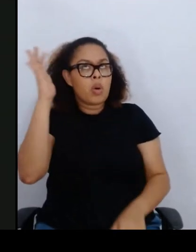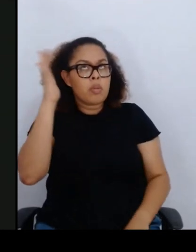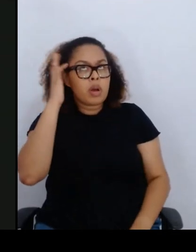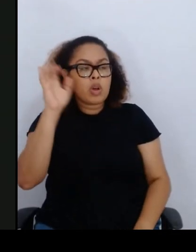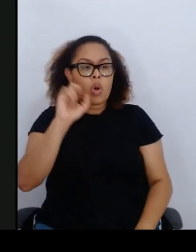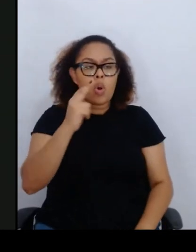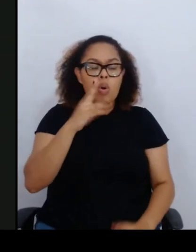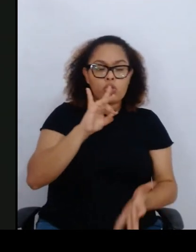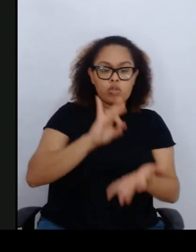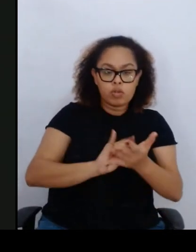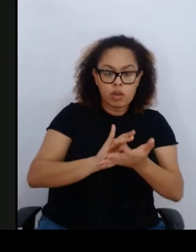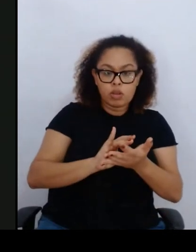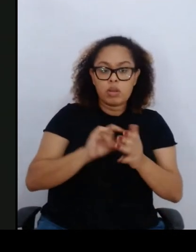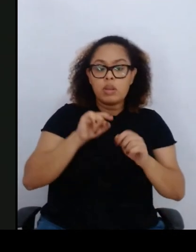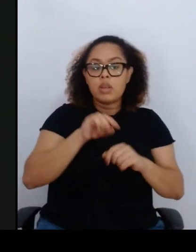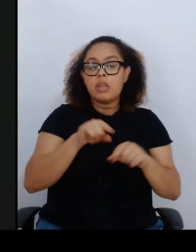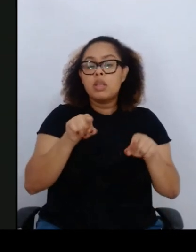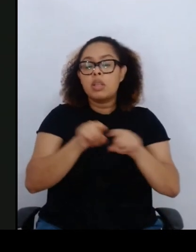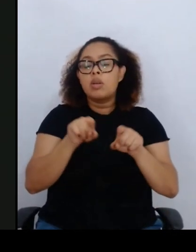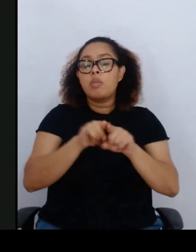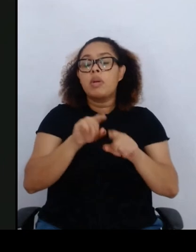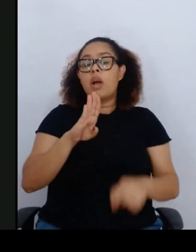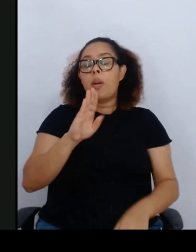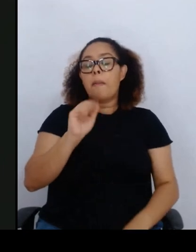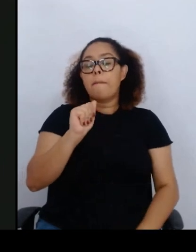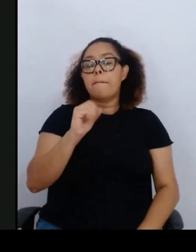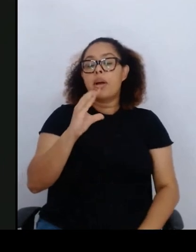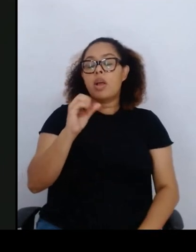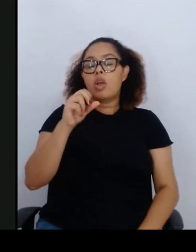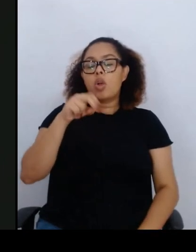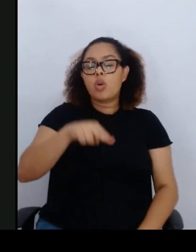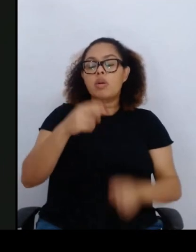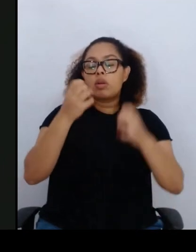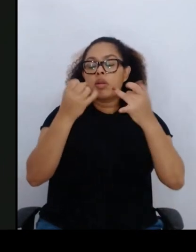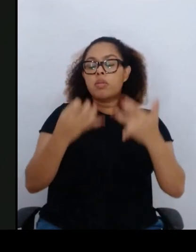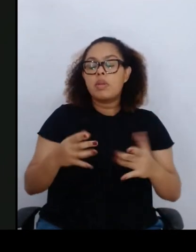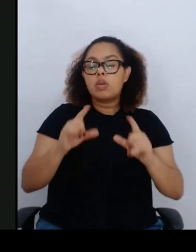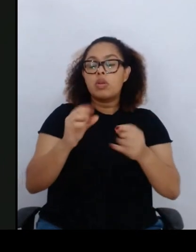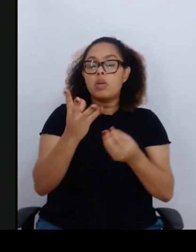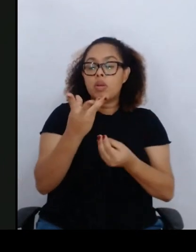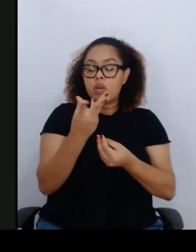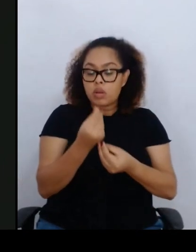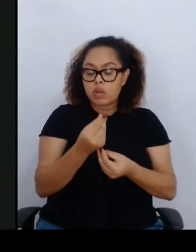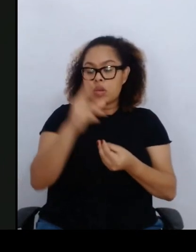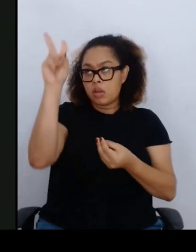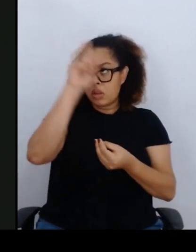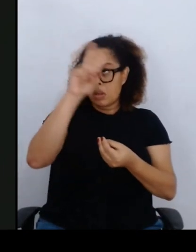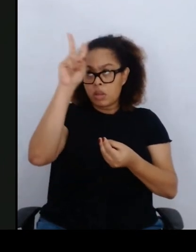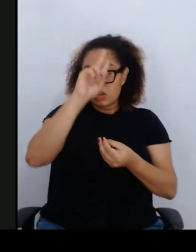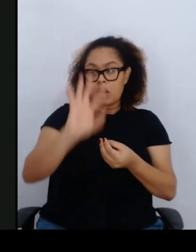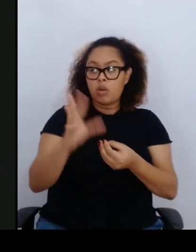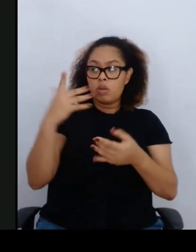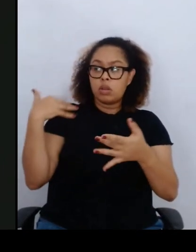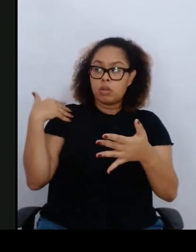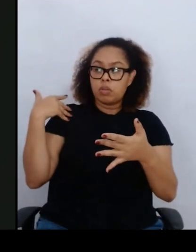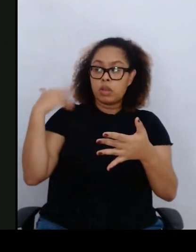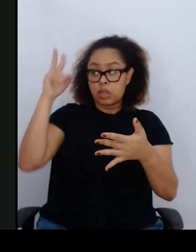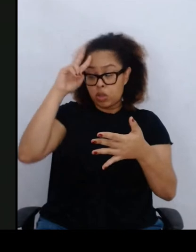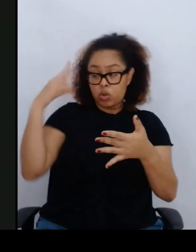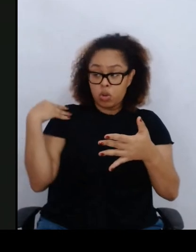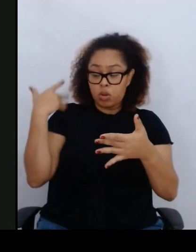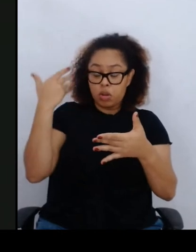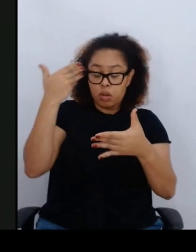fato dessa forma o bacon conceber a sua arte como sendo uma esfera onde os eventos históricos e pessoais Além do fato da